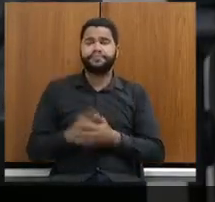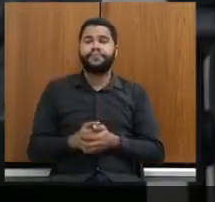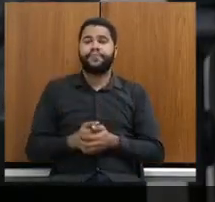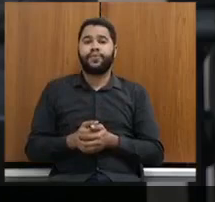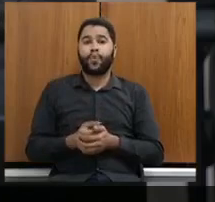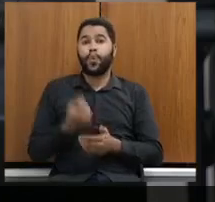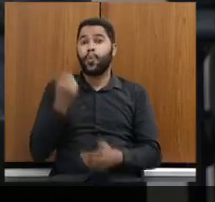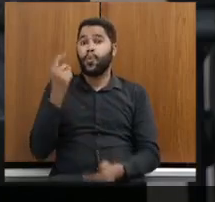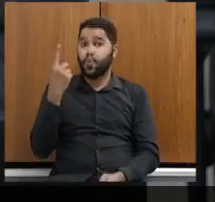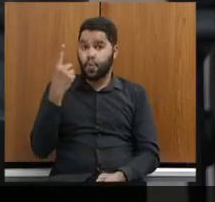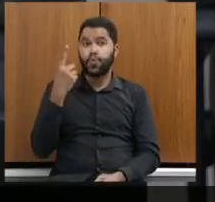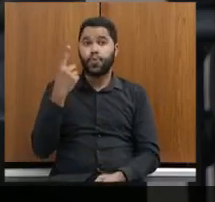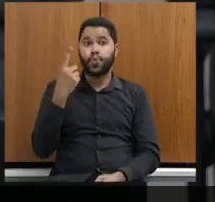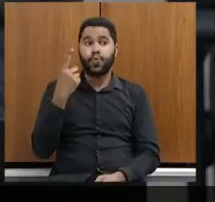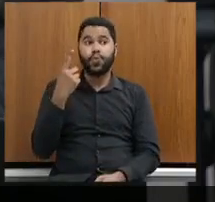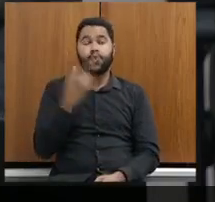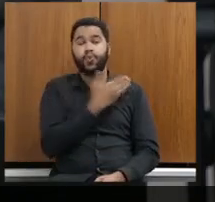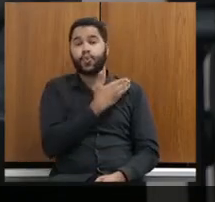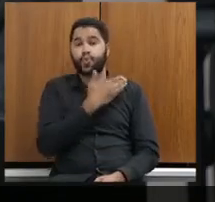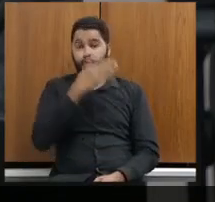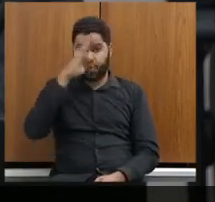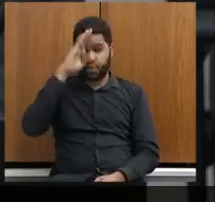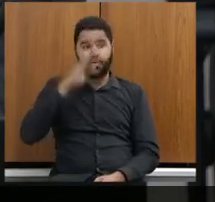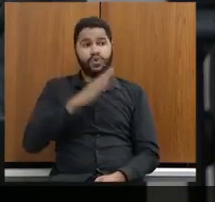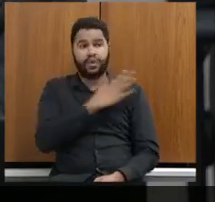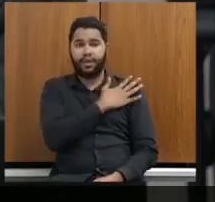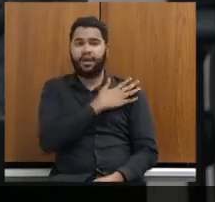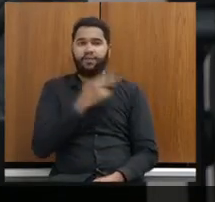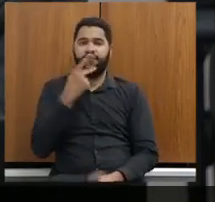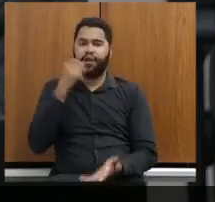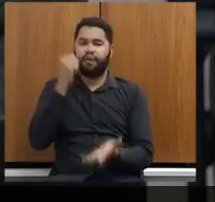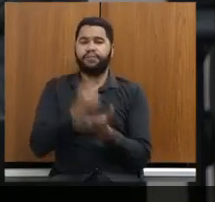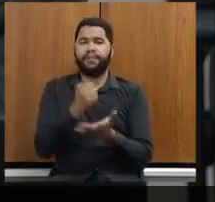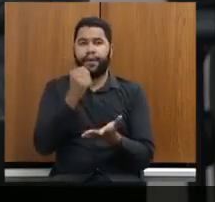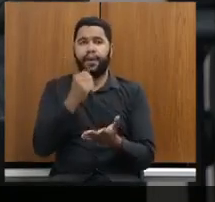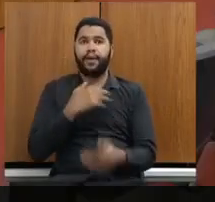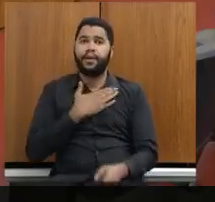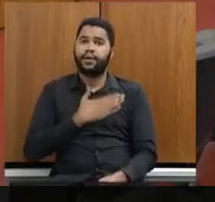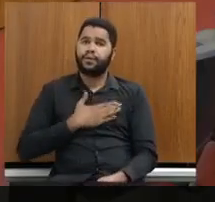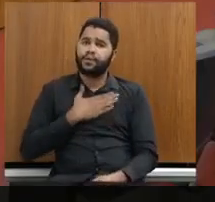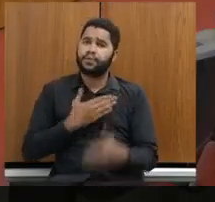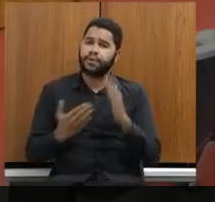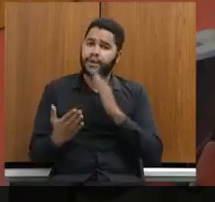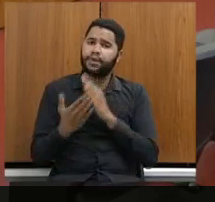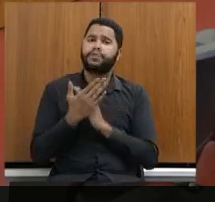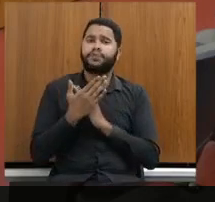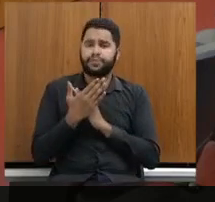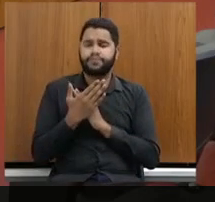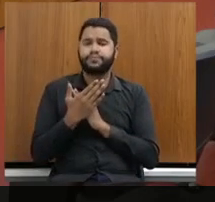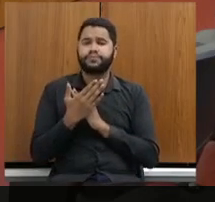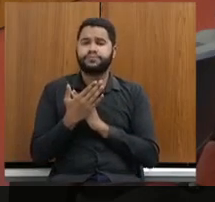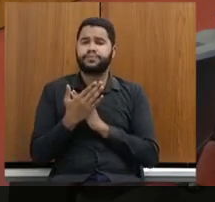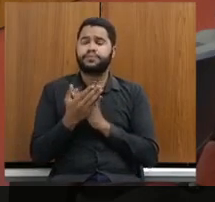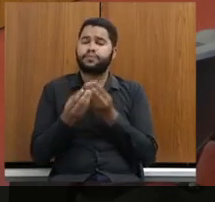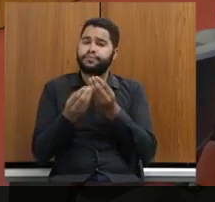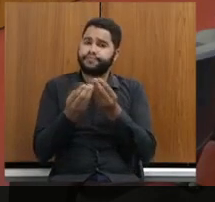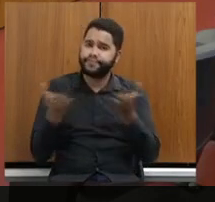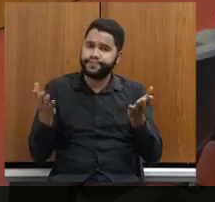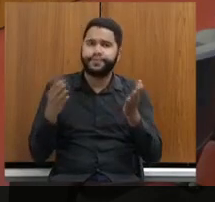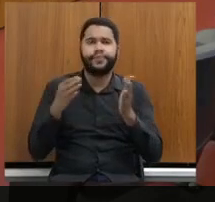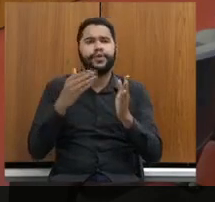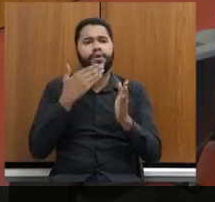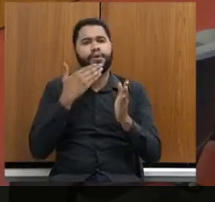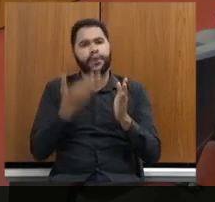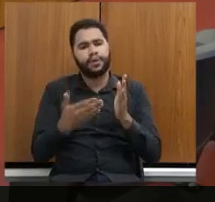general fez isso o general bateu mandou bater as carinhas então eu gostaria que o Senhor nos ajudasse sentido eu tô trazendo os